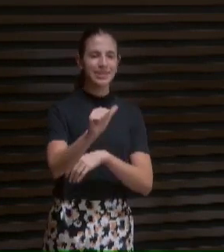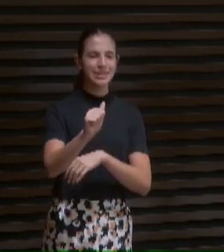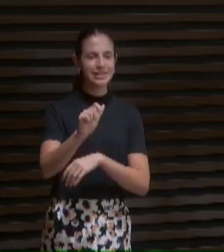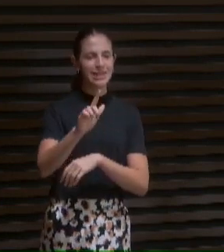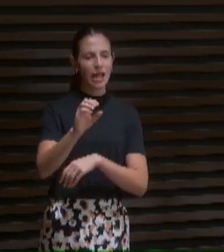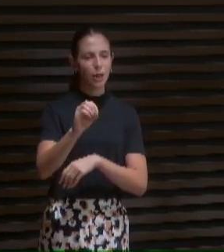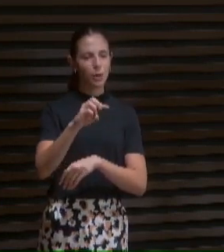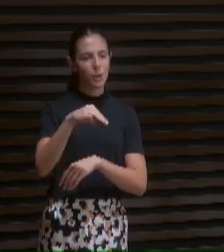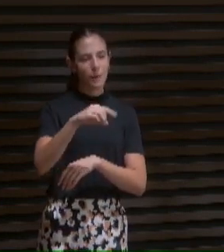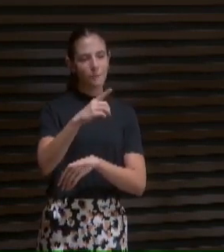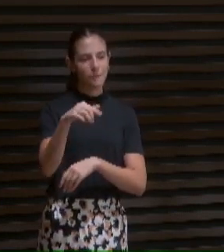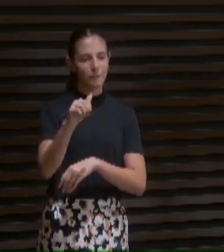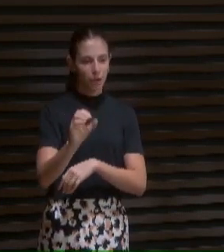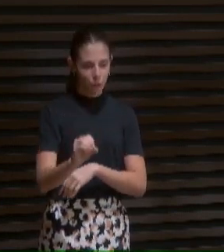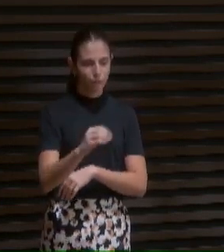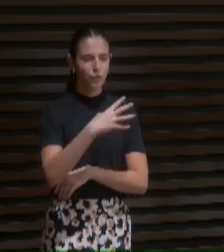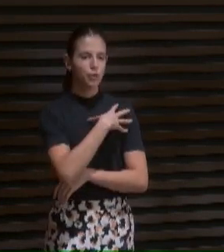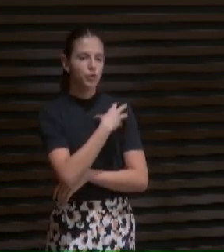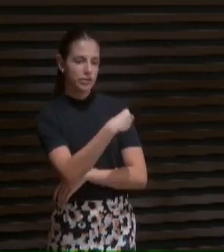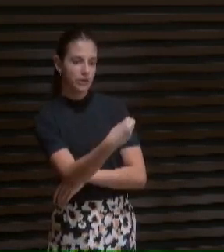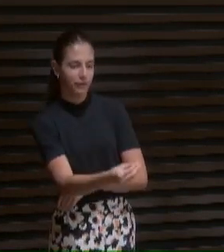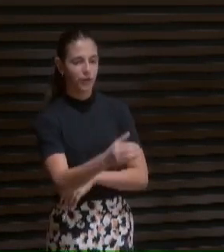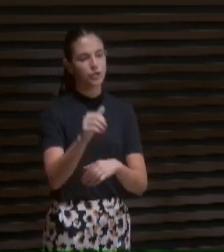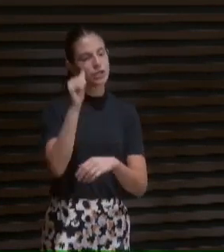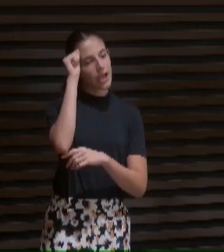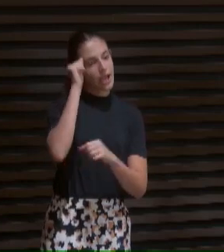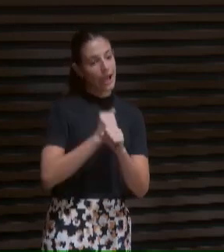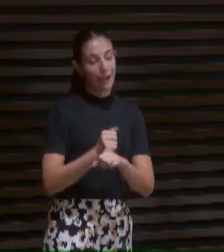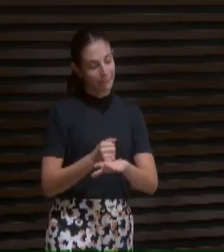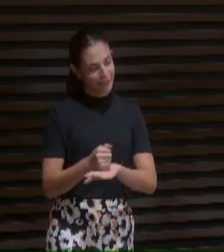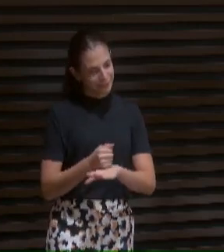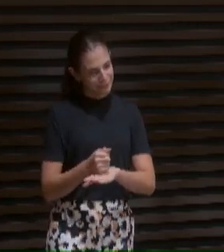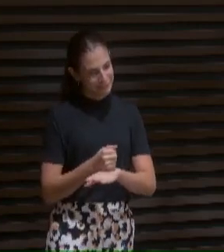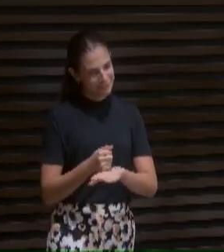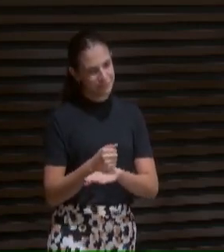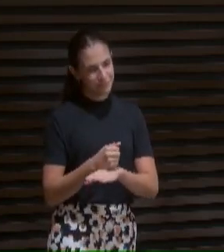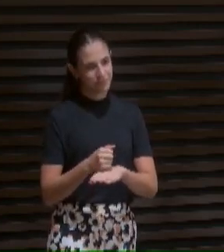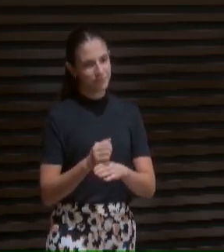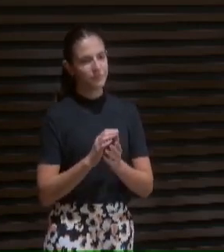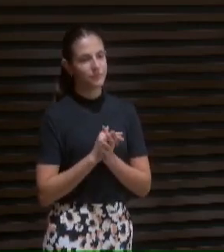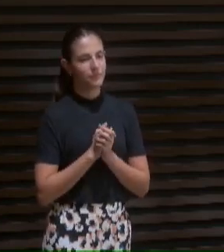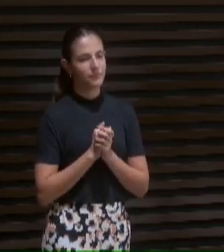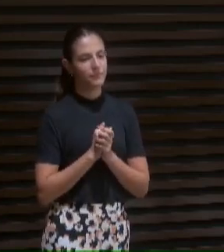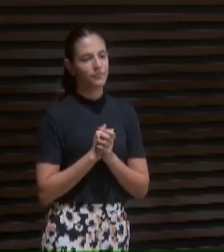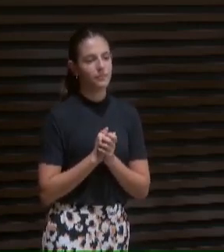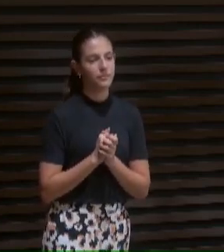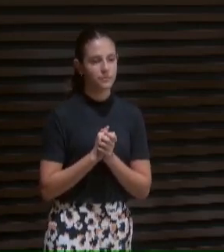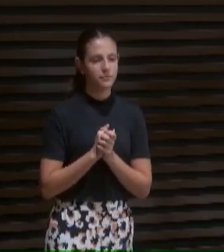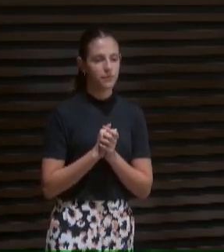filhos de Abraão, aquela mesquita de um lado,